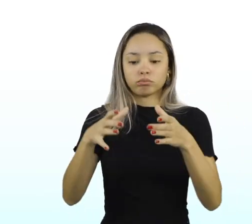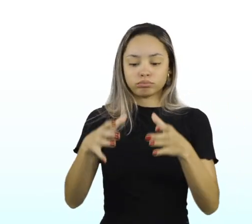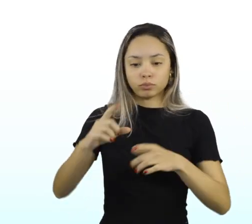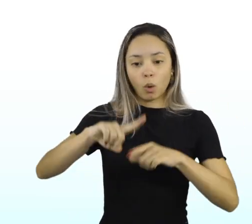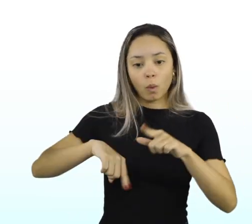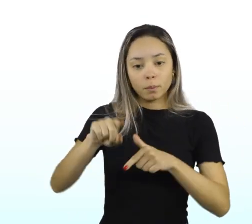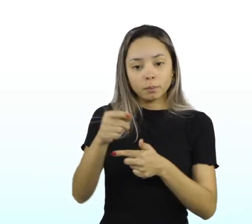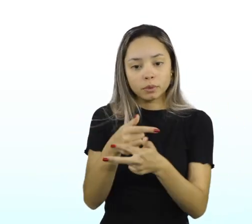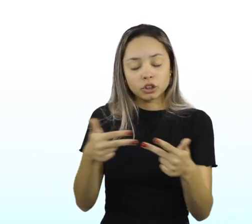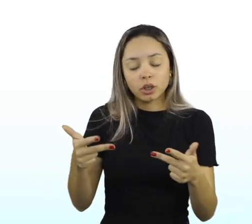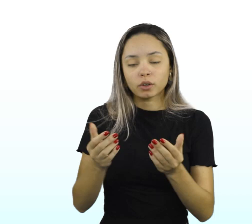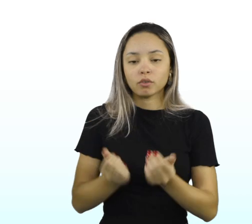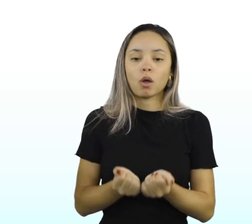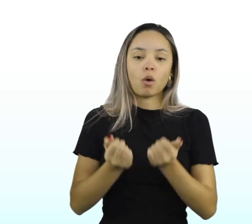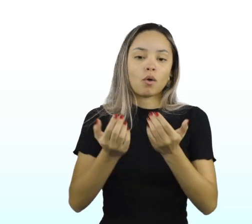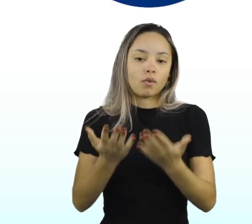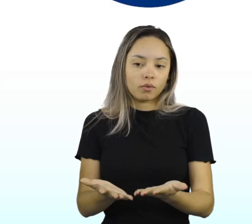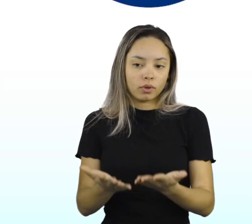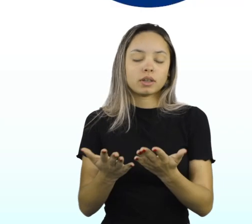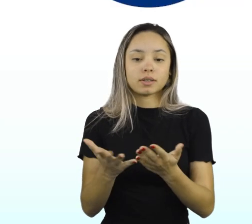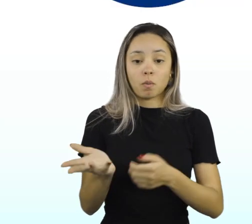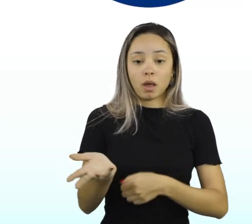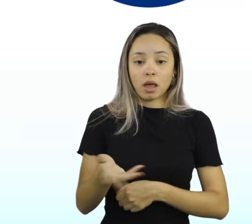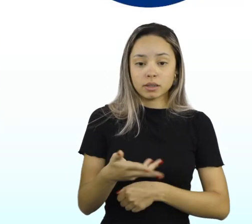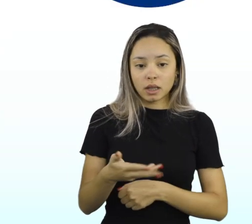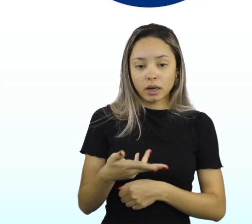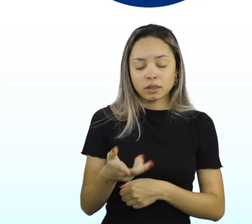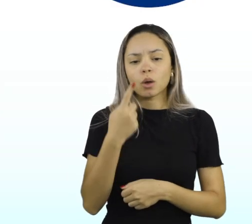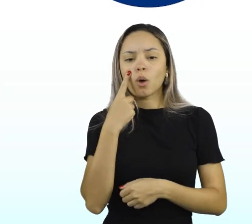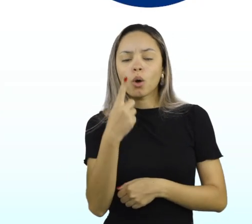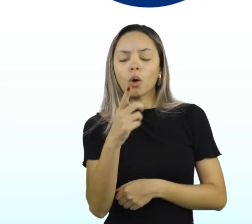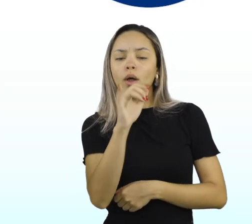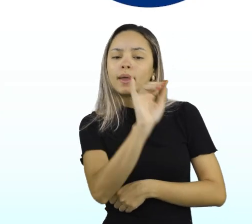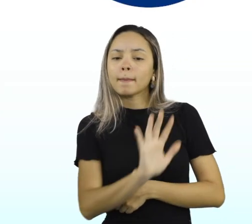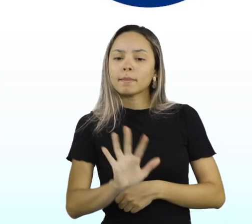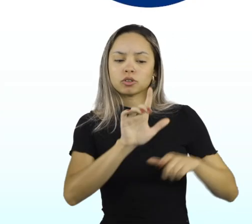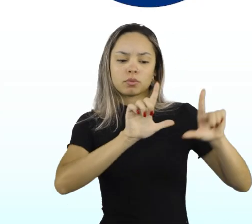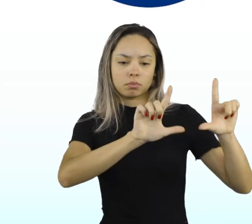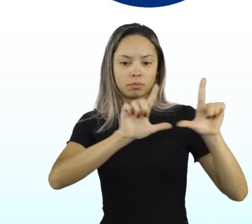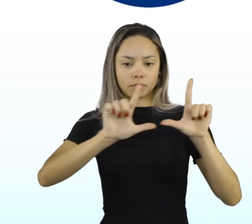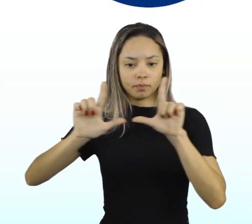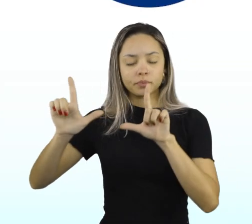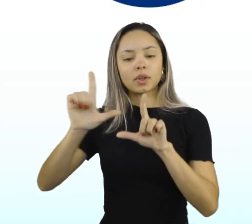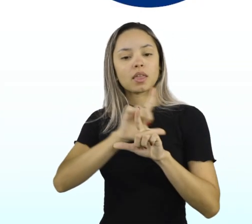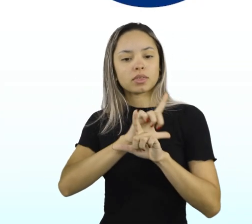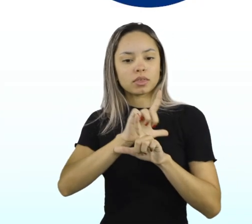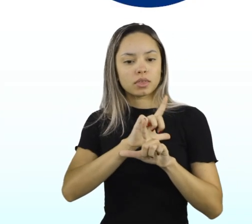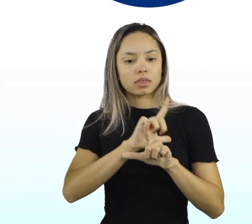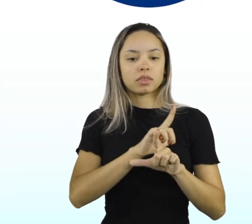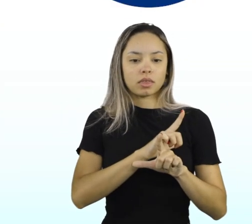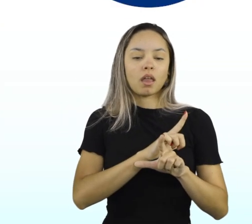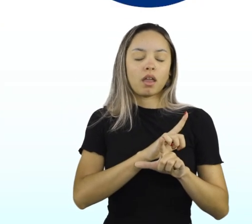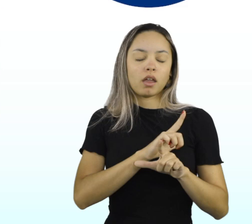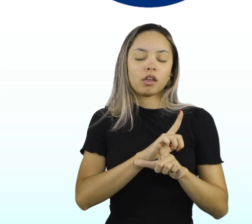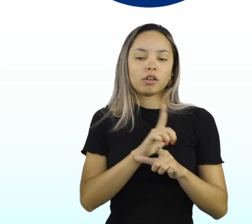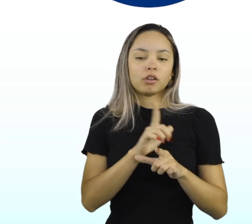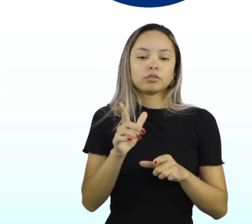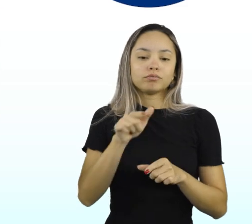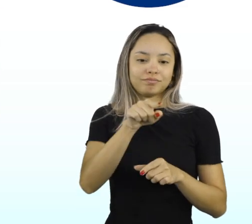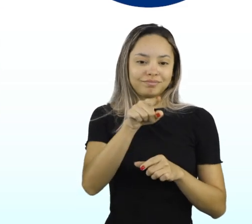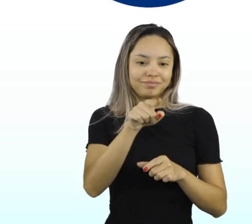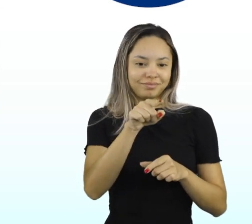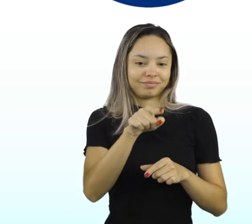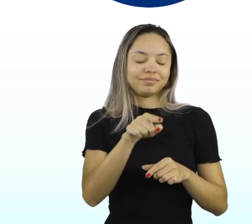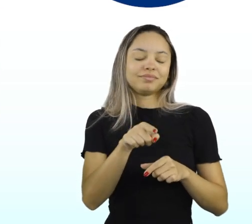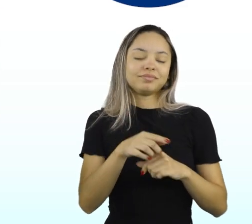uma aceleração ou deformação. Você pode ver aí nas imagens que você tem aí um jogo de tênis, de beisebol, né? Apesar que a gente não tem beisebol aqui,